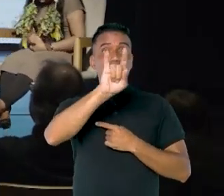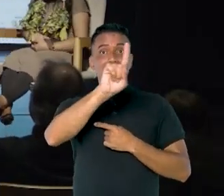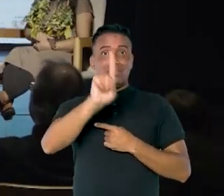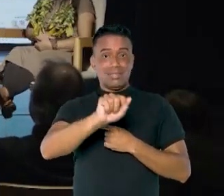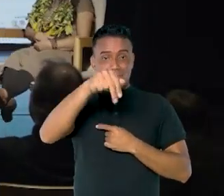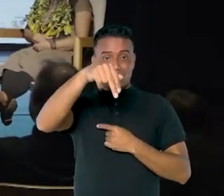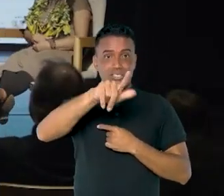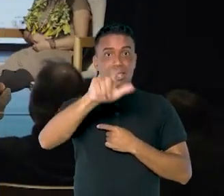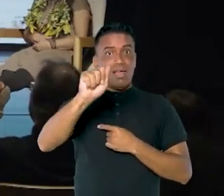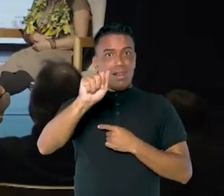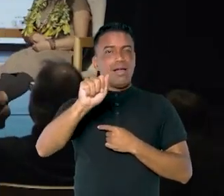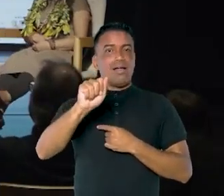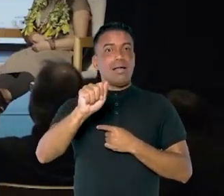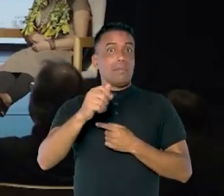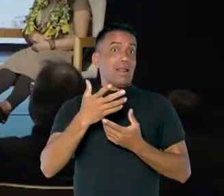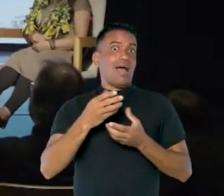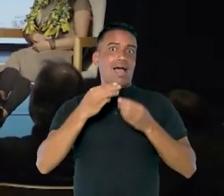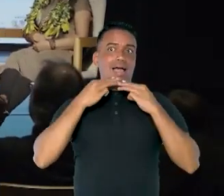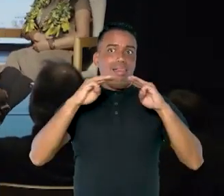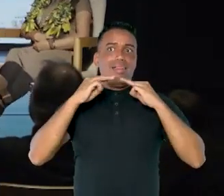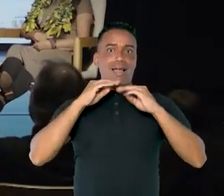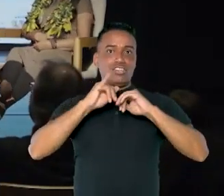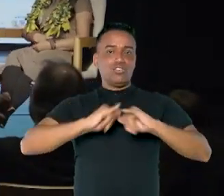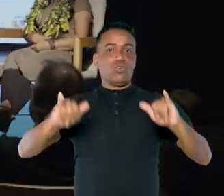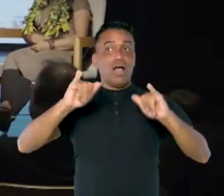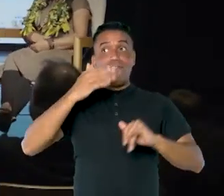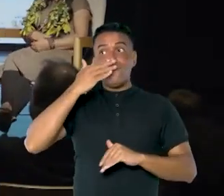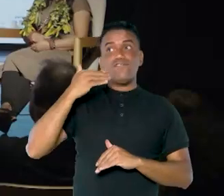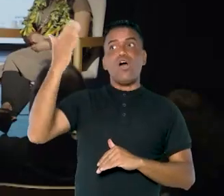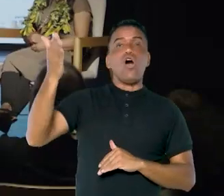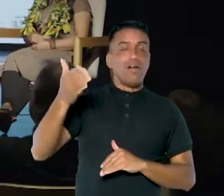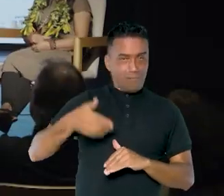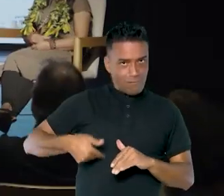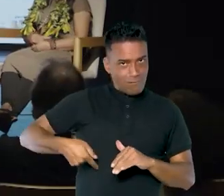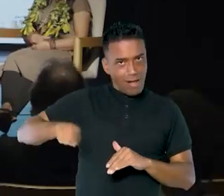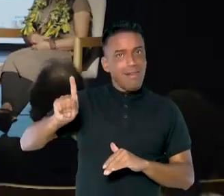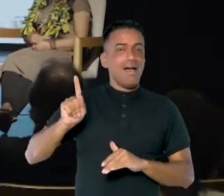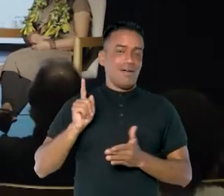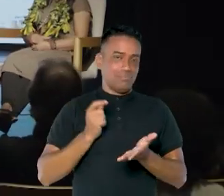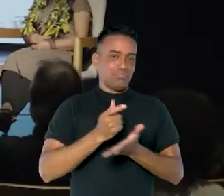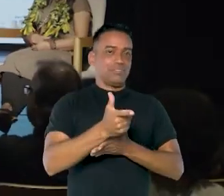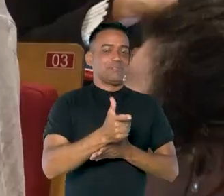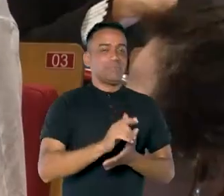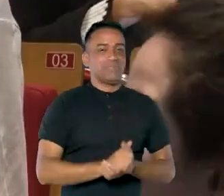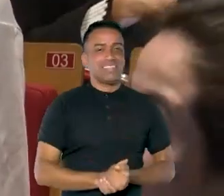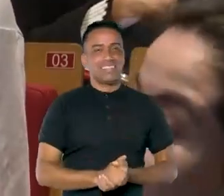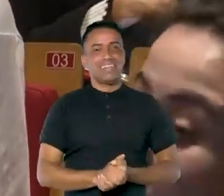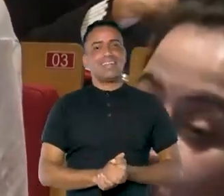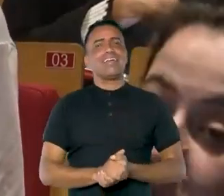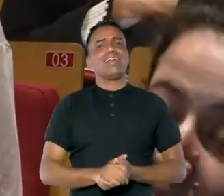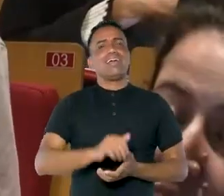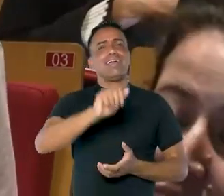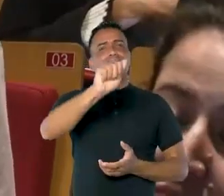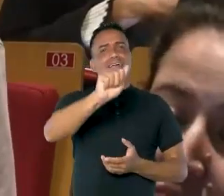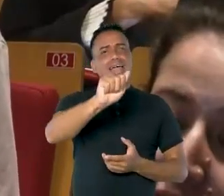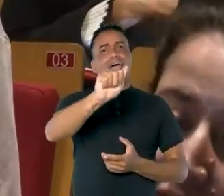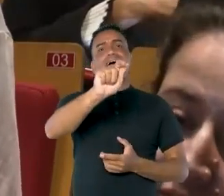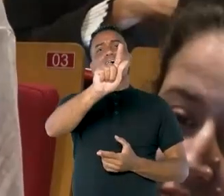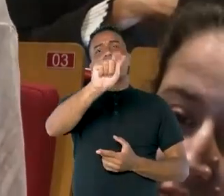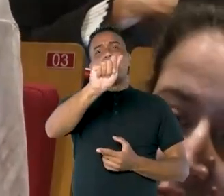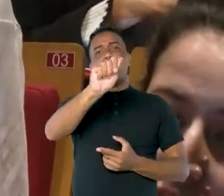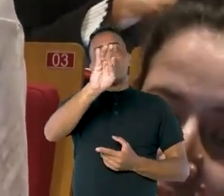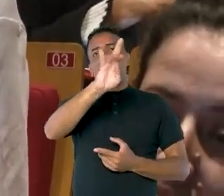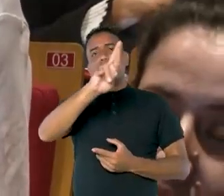Aproveitei esse momento para fazer uma publi, porque está lá fora. Passem lá. Afonso, por favor. Gabeira, muito